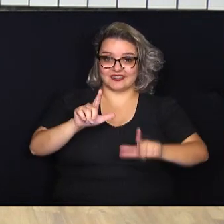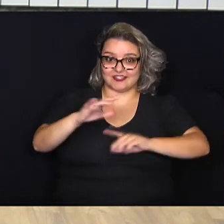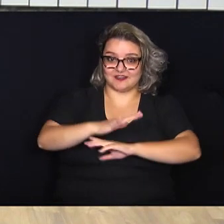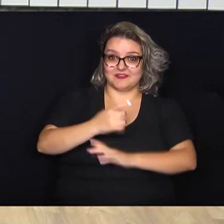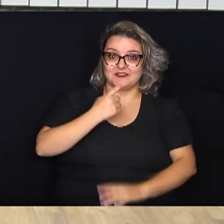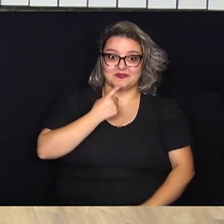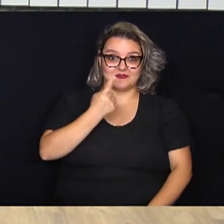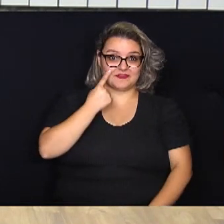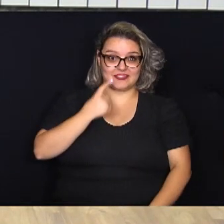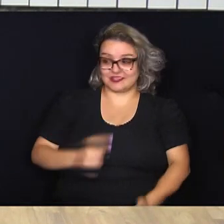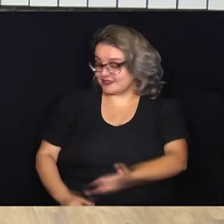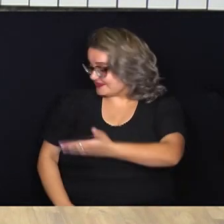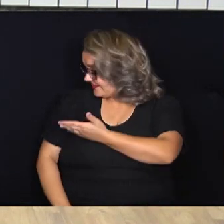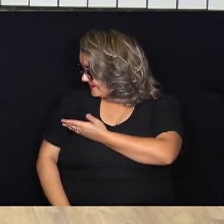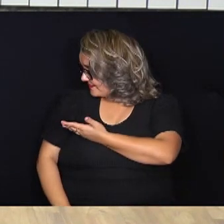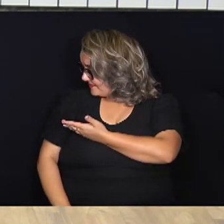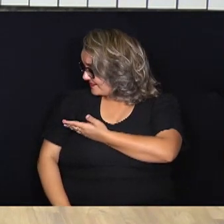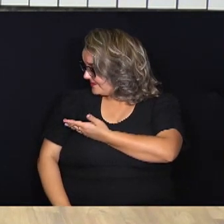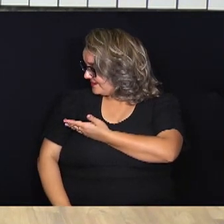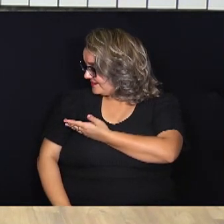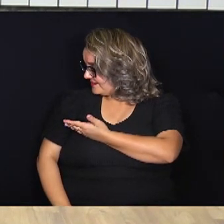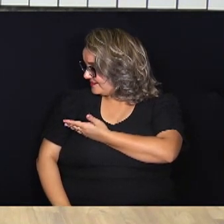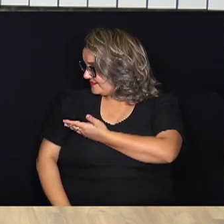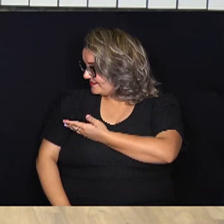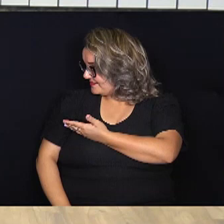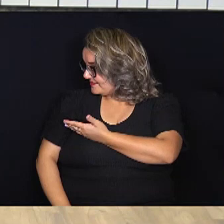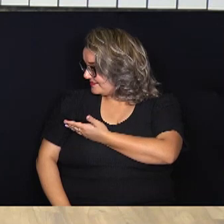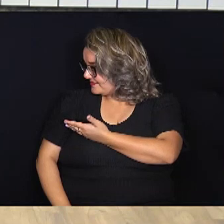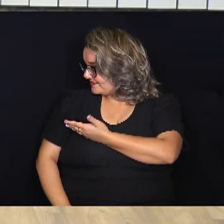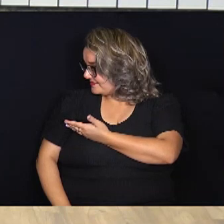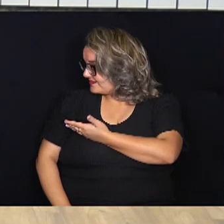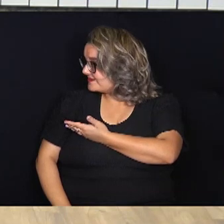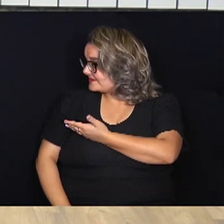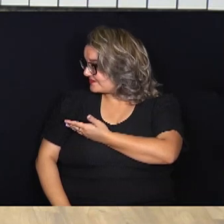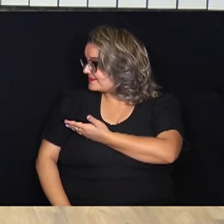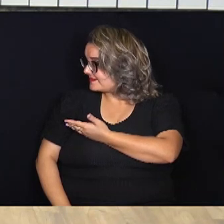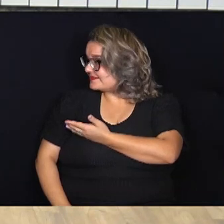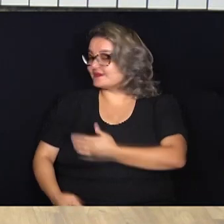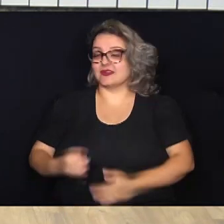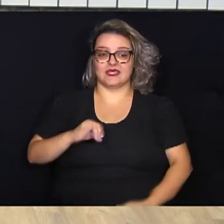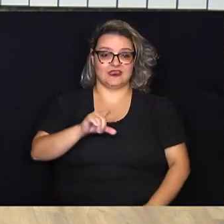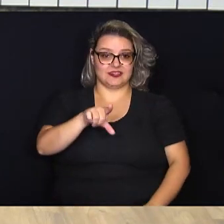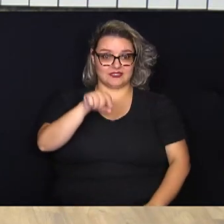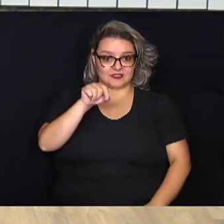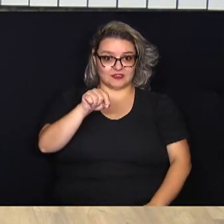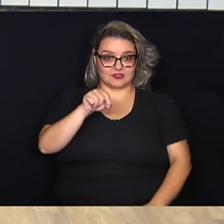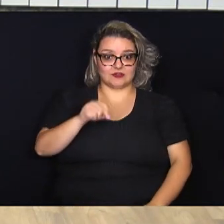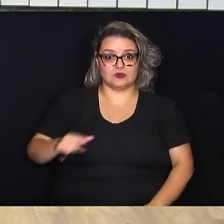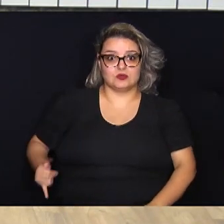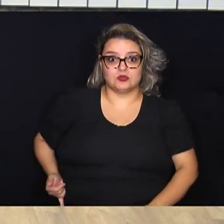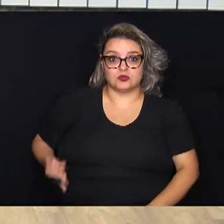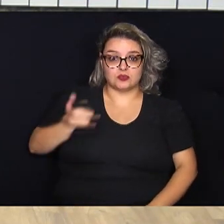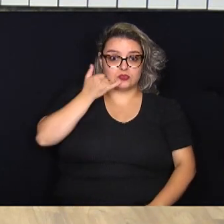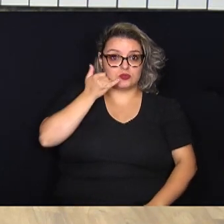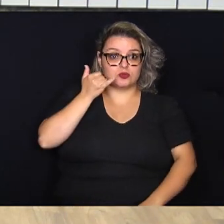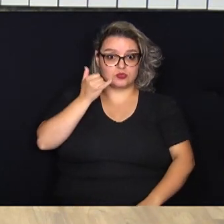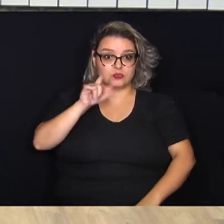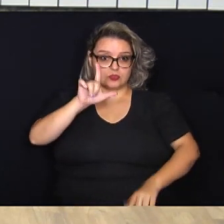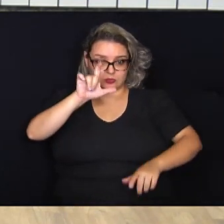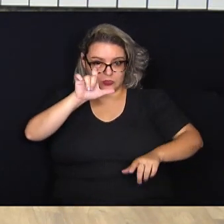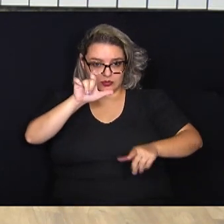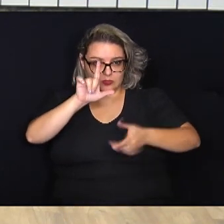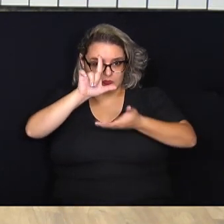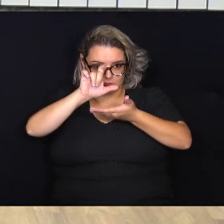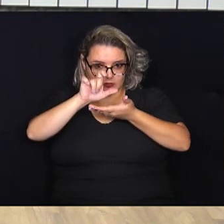Anote aí, 19 97829 3776. Se preferir, aponte a câmera do seu celular para o